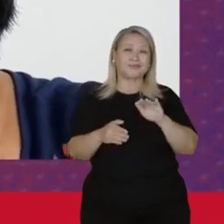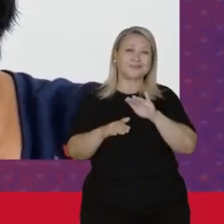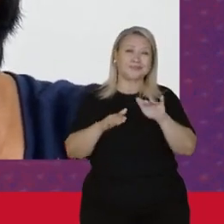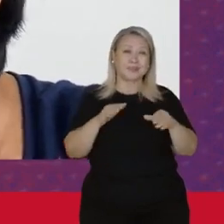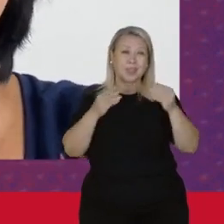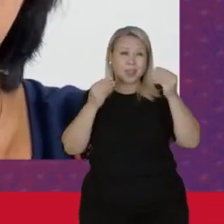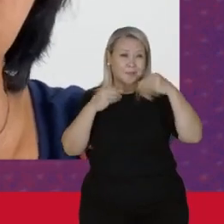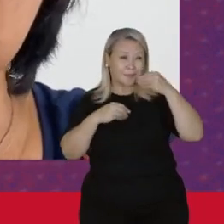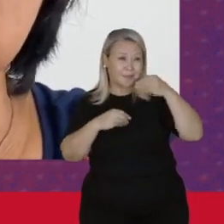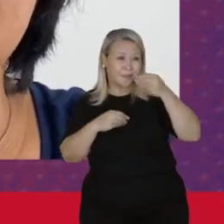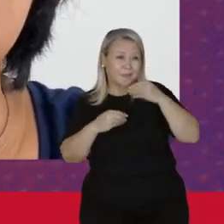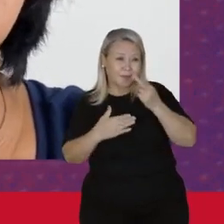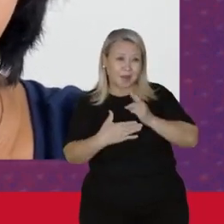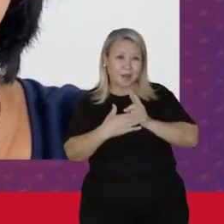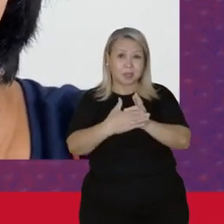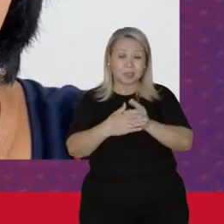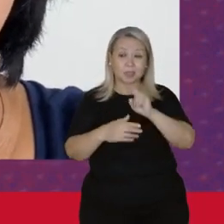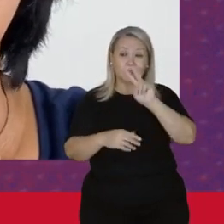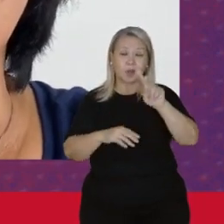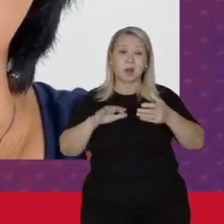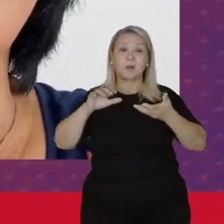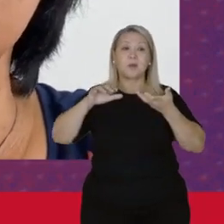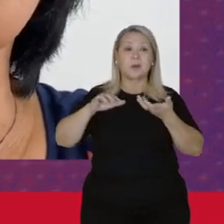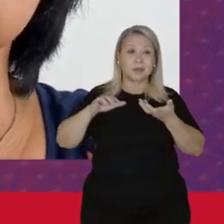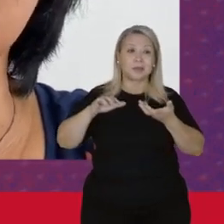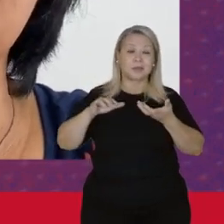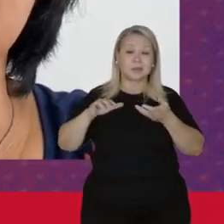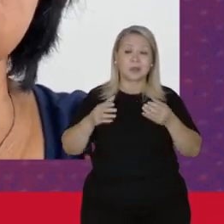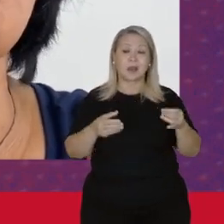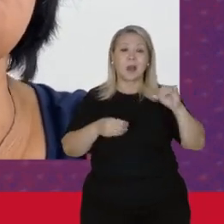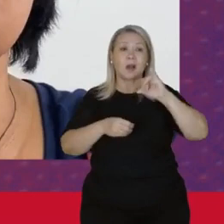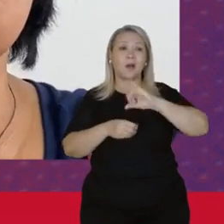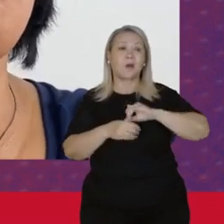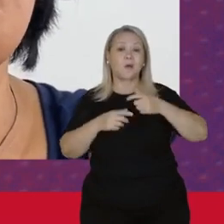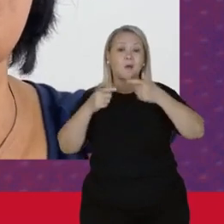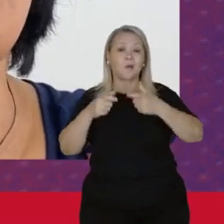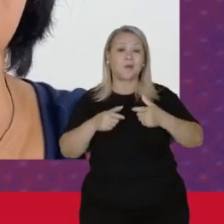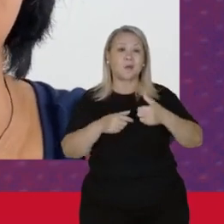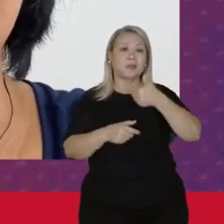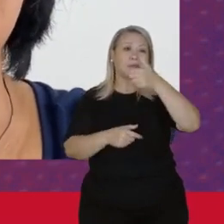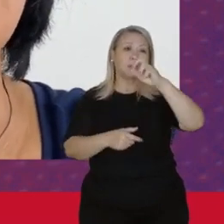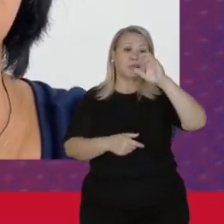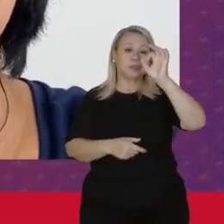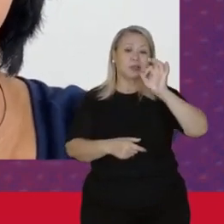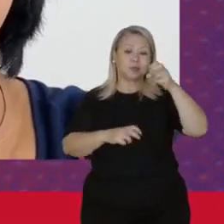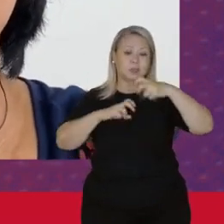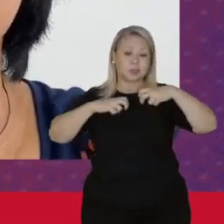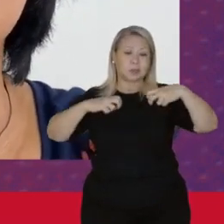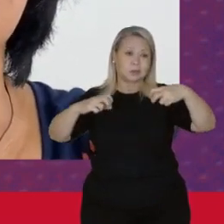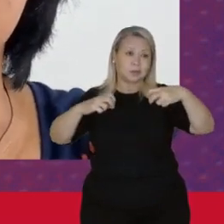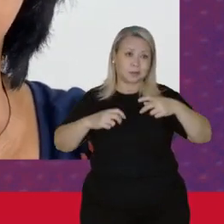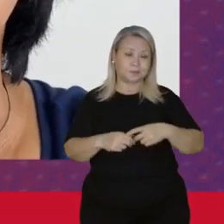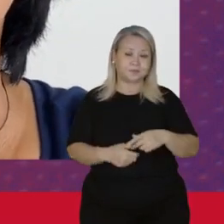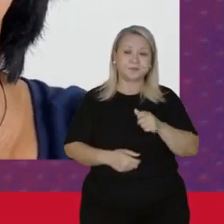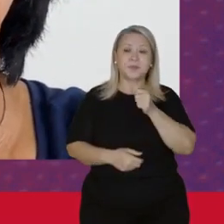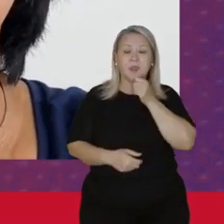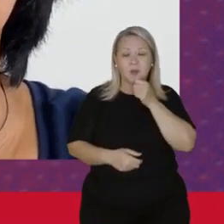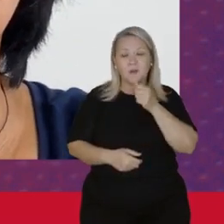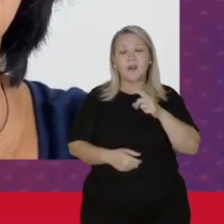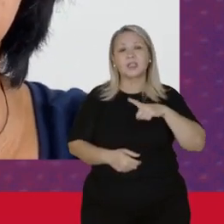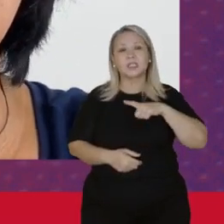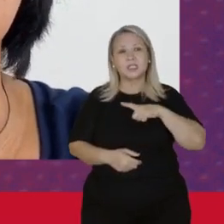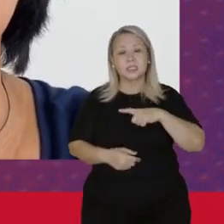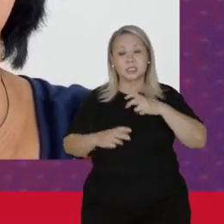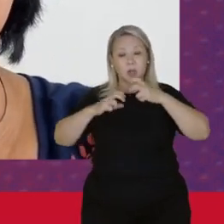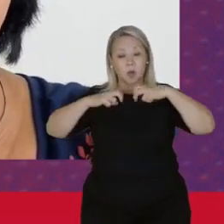se olharmos hoje para o Congresso Nacional, ocupamos apenas 15% das cadeiras. Então, a gente ainda tem um